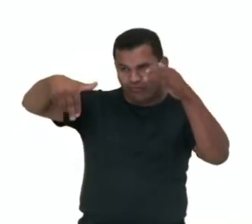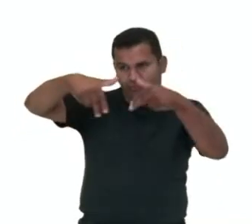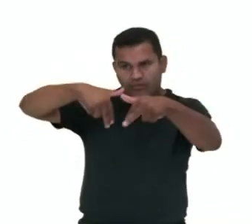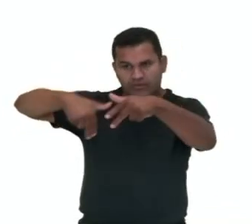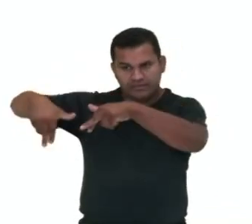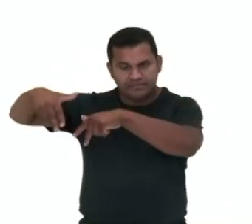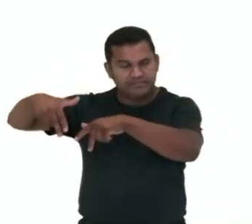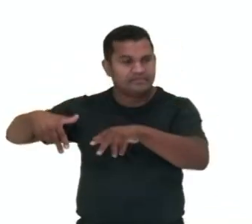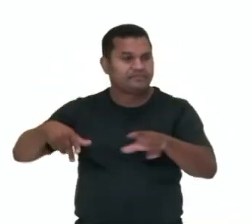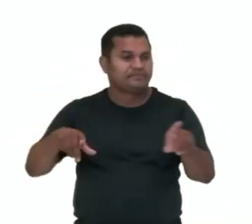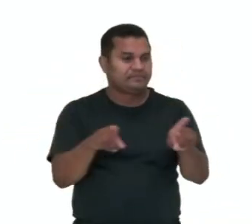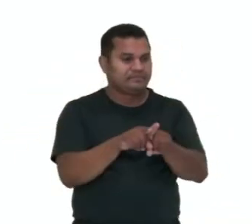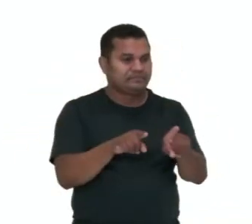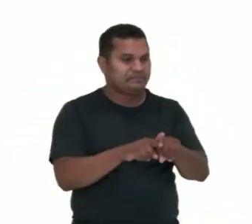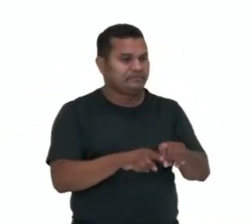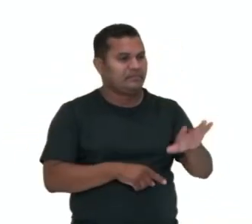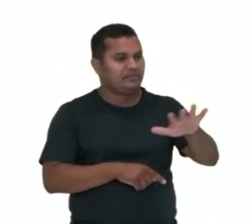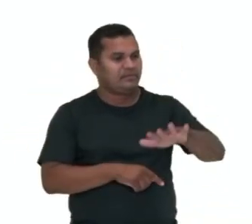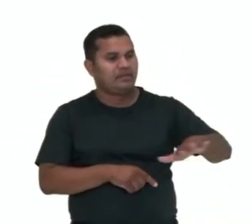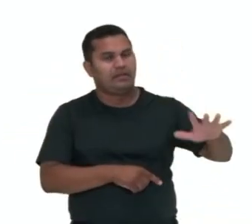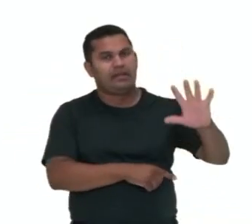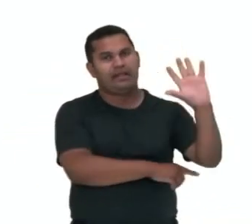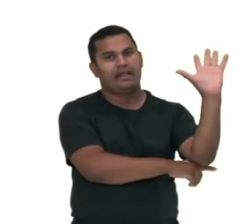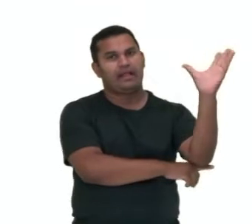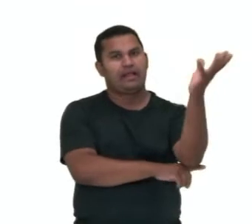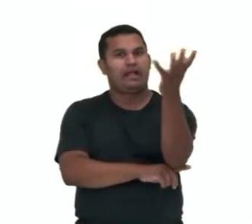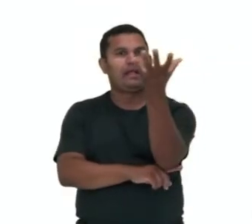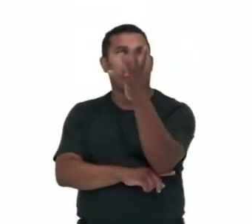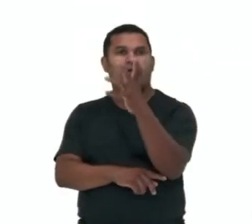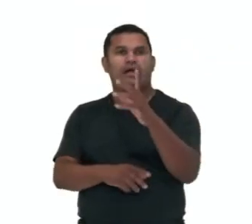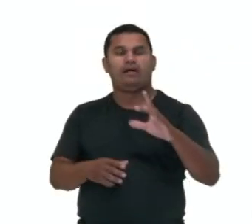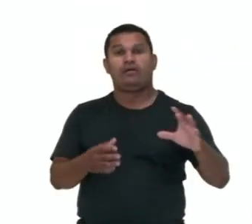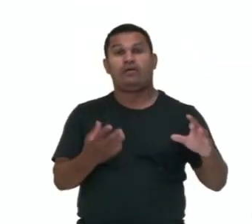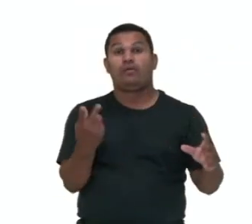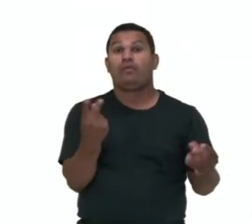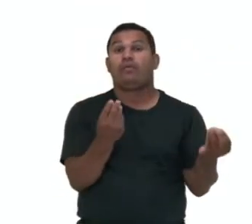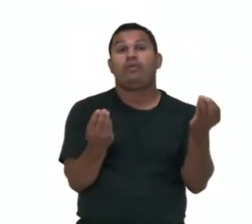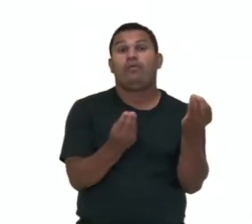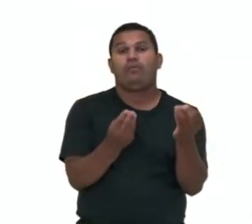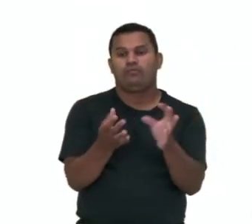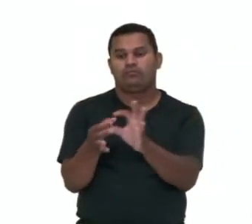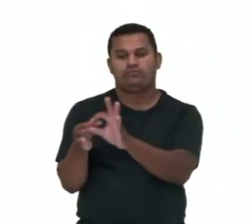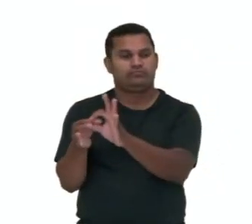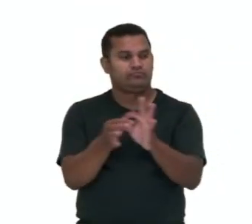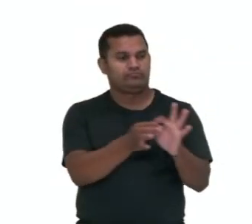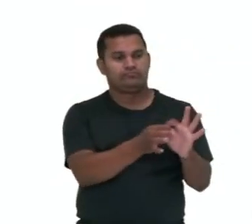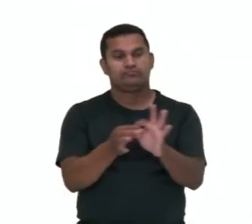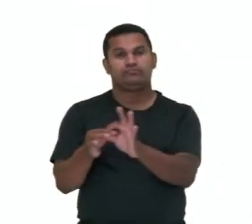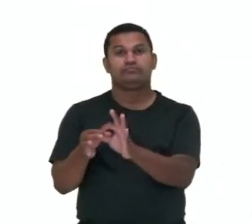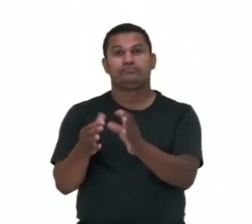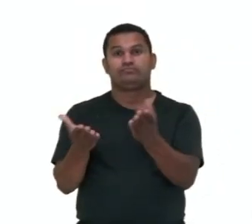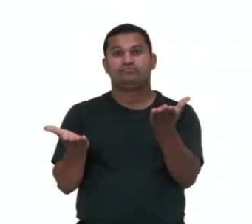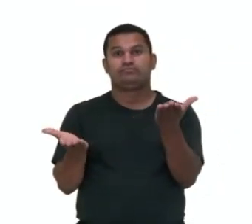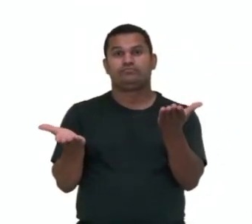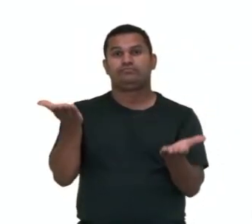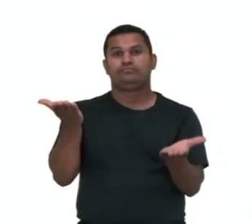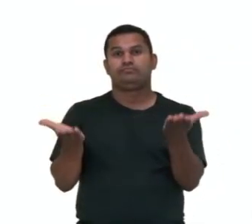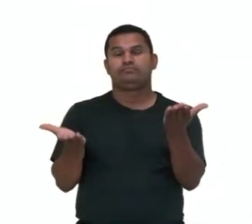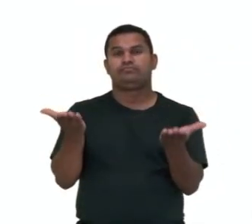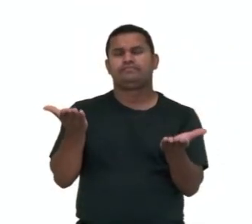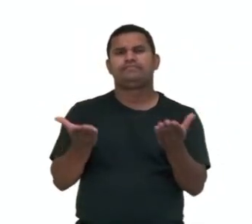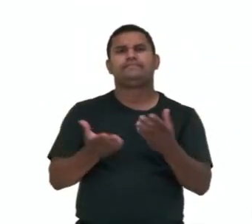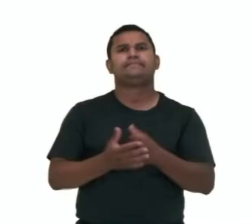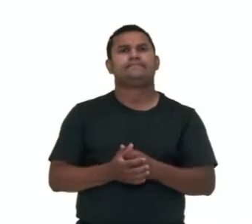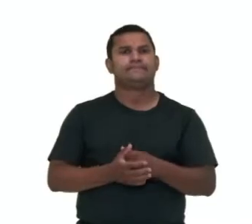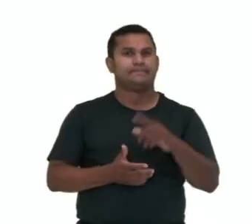sustentabilidade, né, no uso dos recursos e a convivência com áreas vizinhas. Então é complexo pensar nisso,